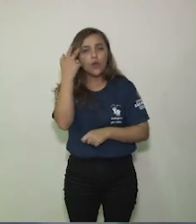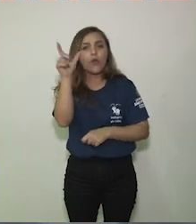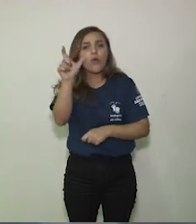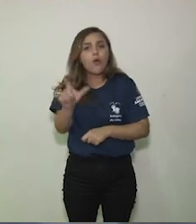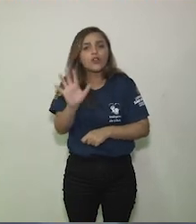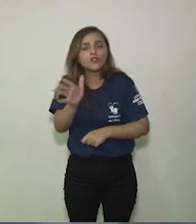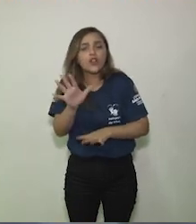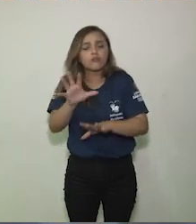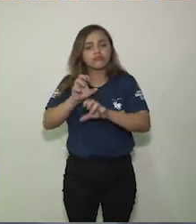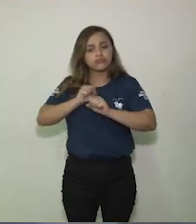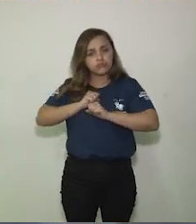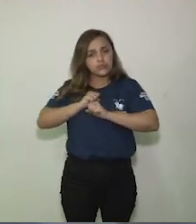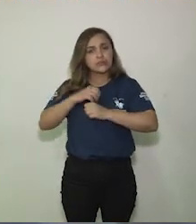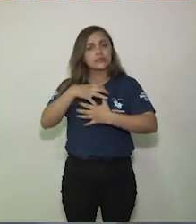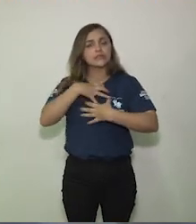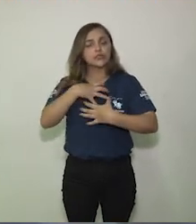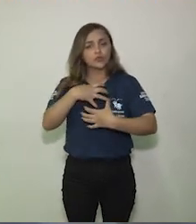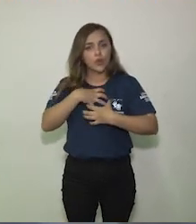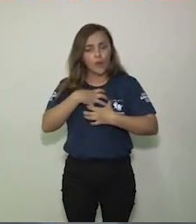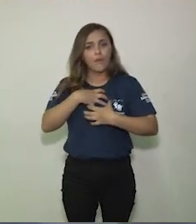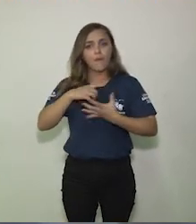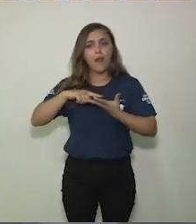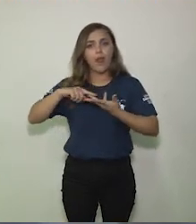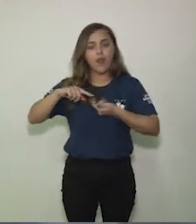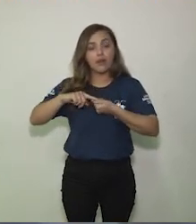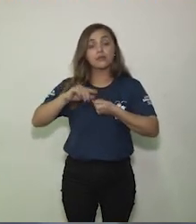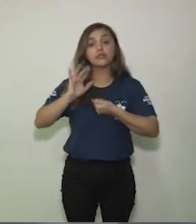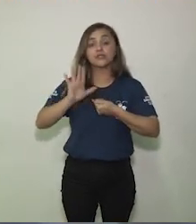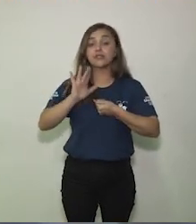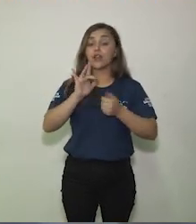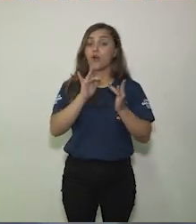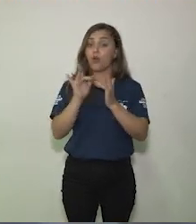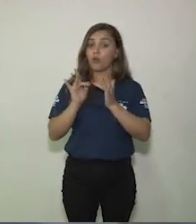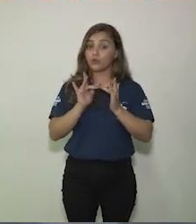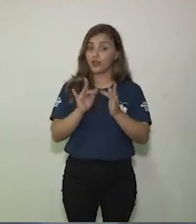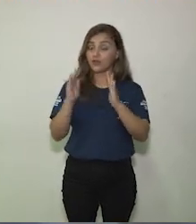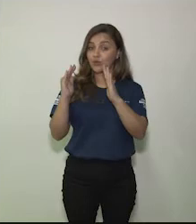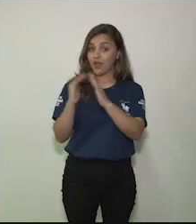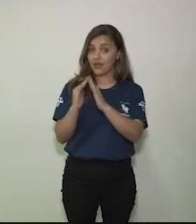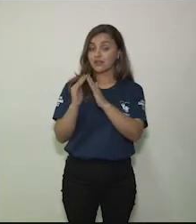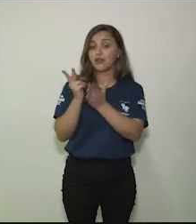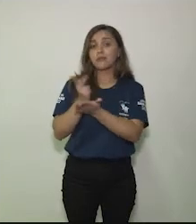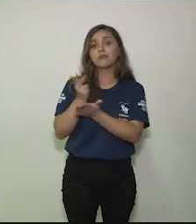sendo contato domiciliar, tenha a possibilidade de permanecer em casa.